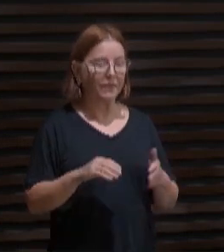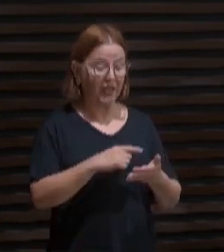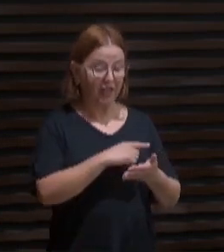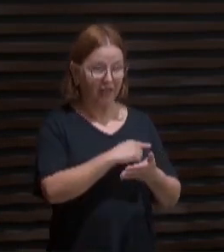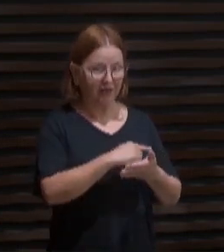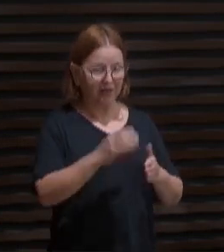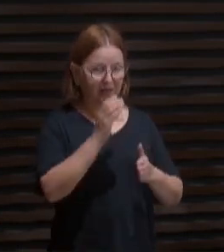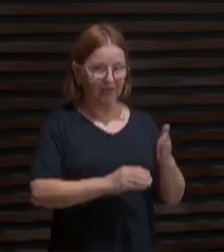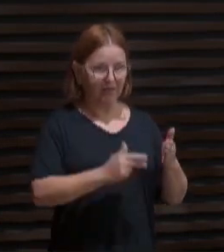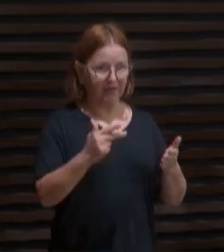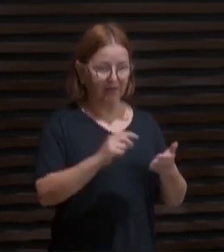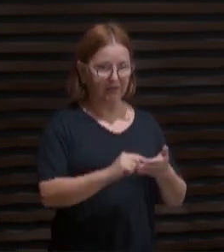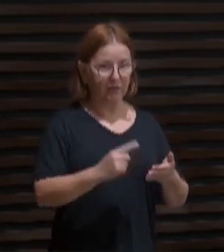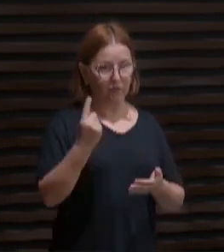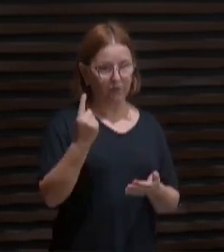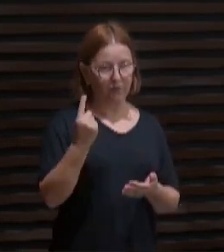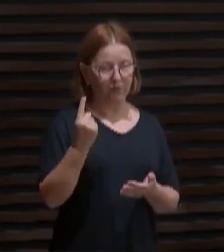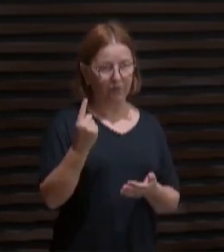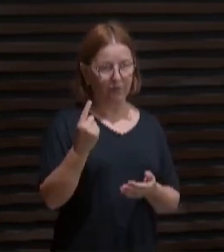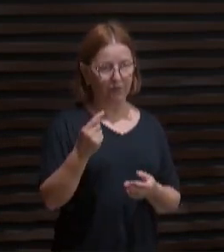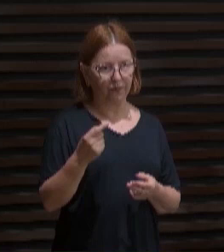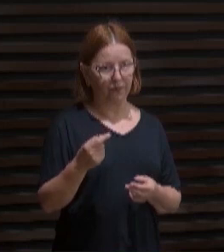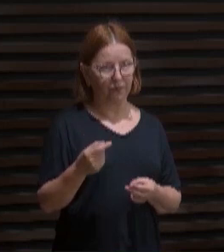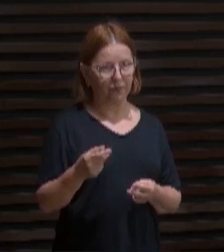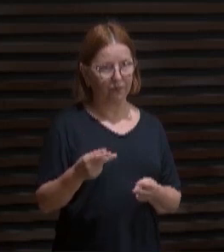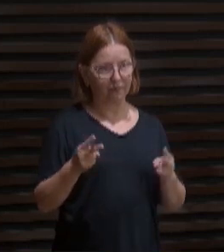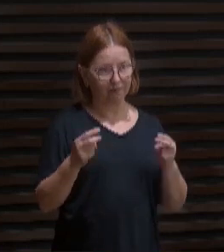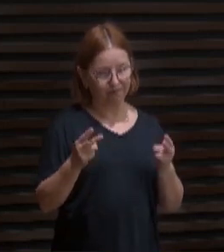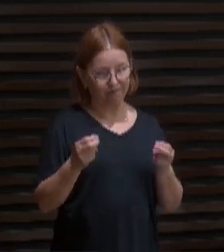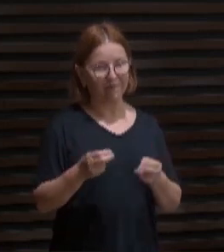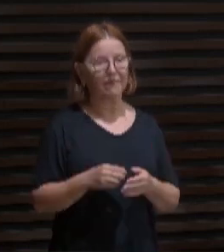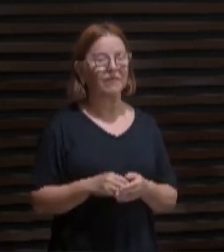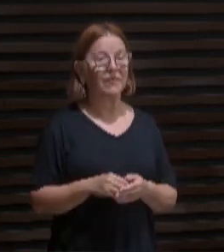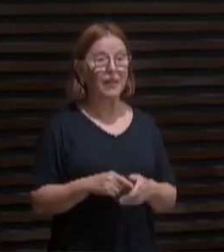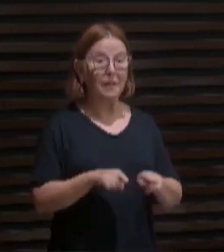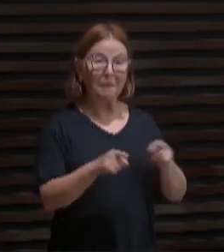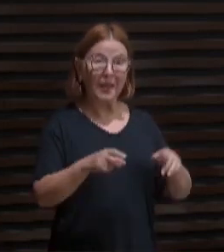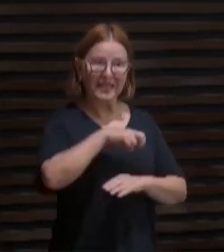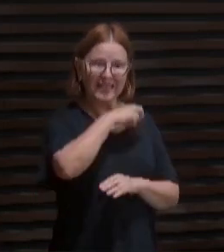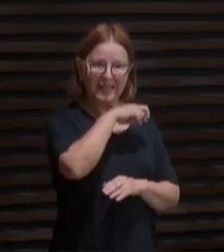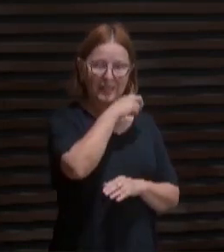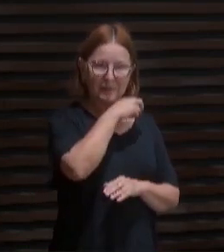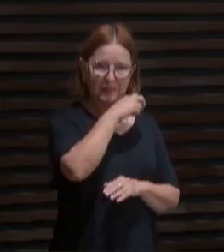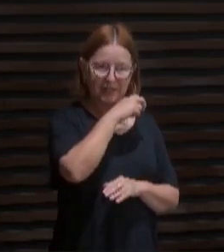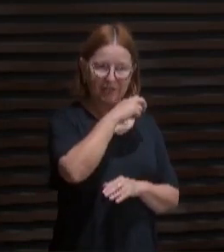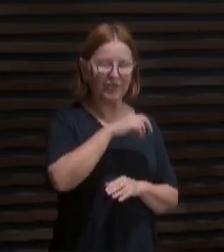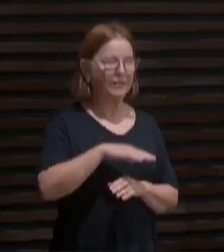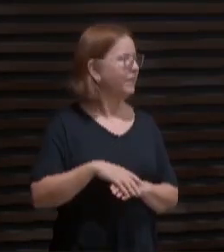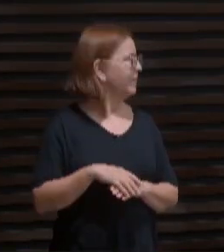3:1. Preste atenção como a Bíblia põe. Mas a serpente, ela fala daqui